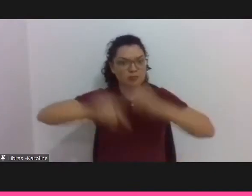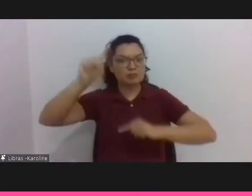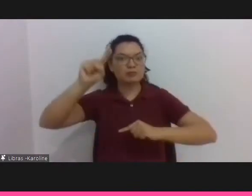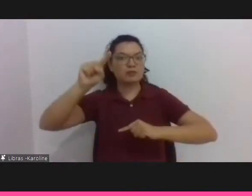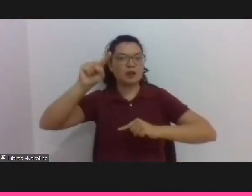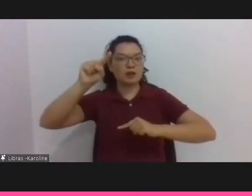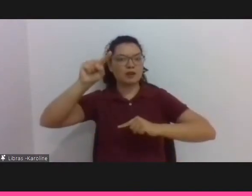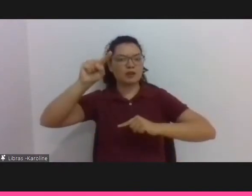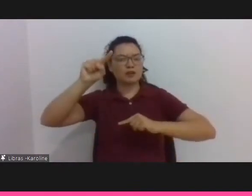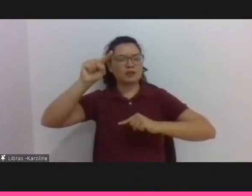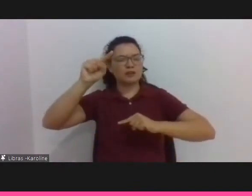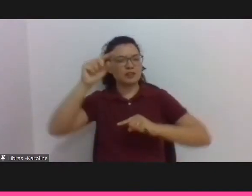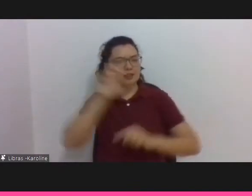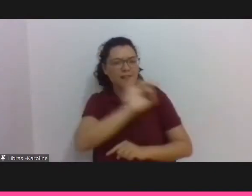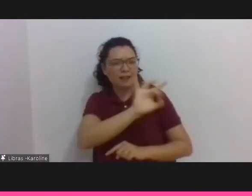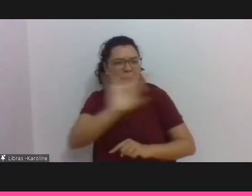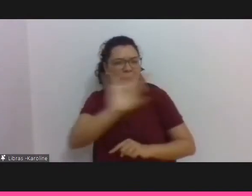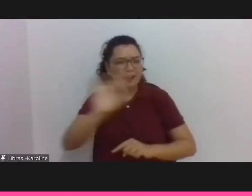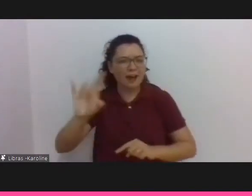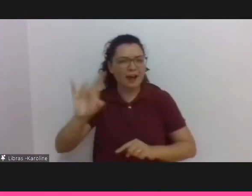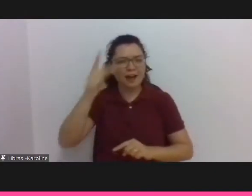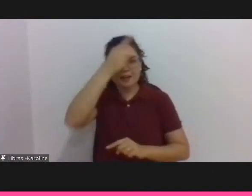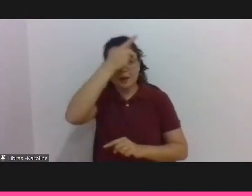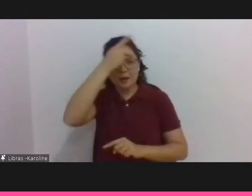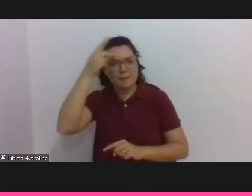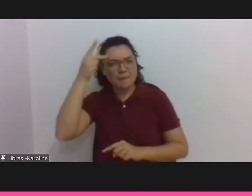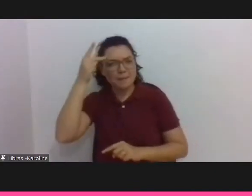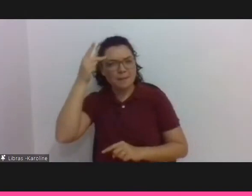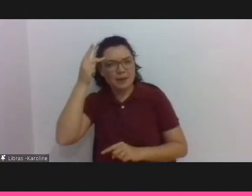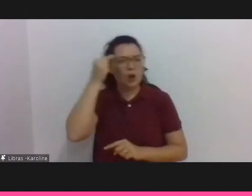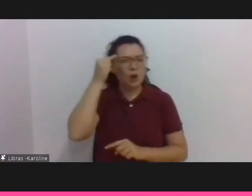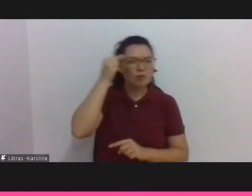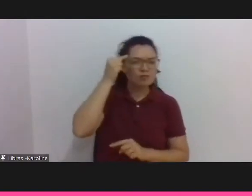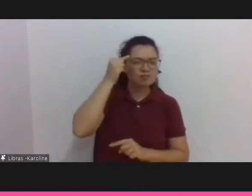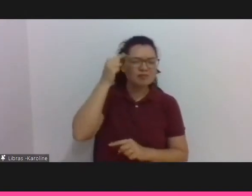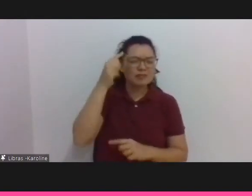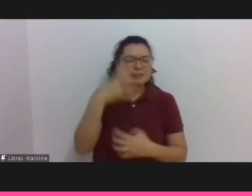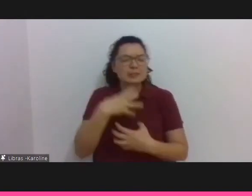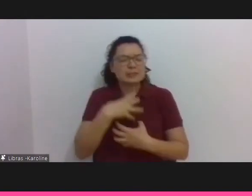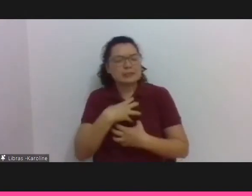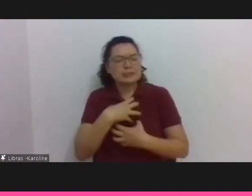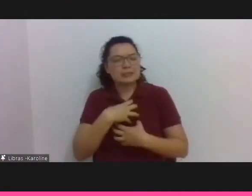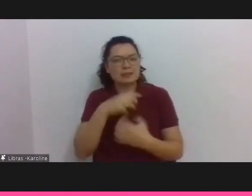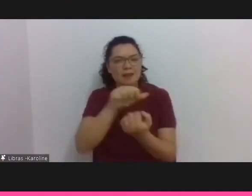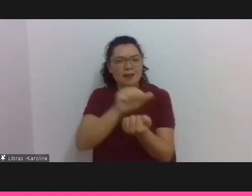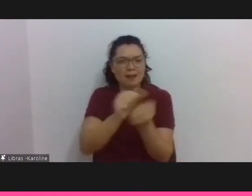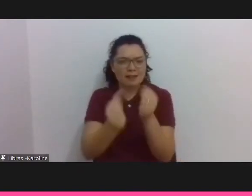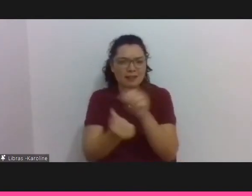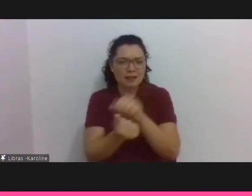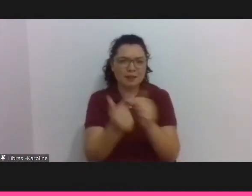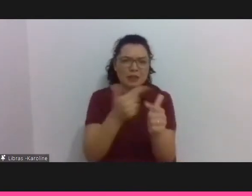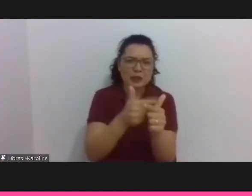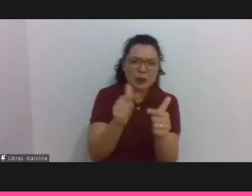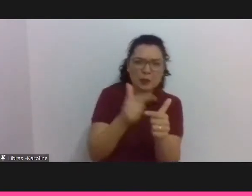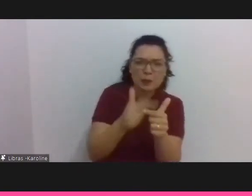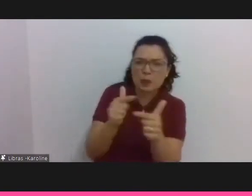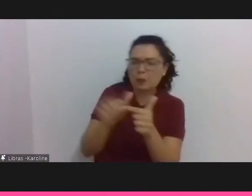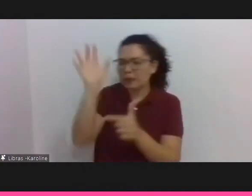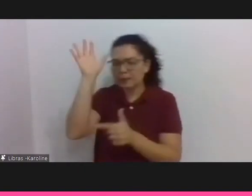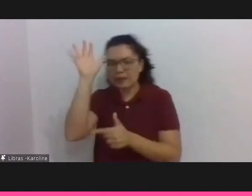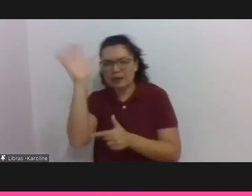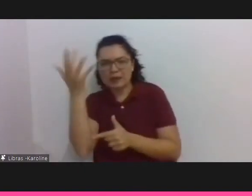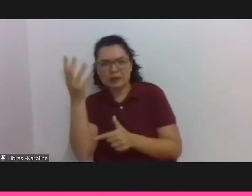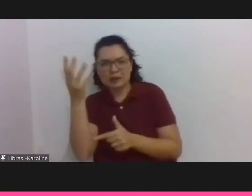seus próprios problemas, de sobreviver e superar momentos difíceis diante de situações adversas e não ceder